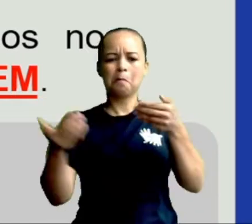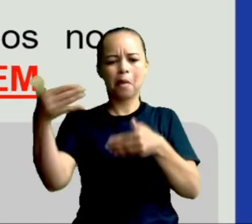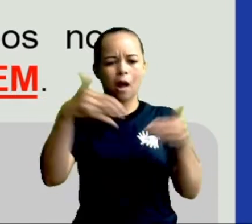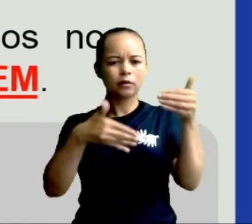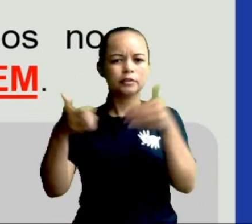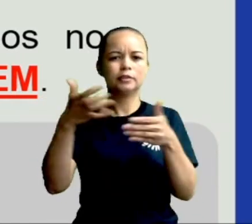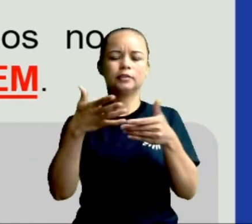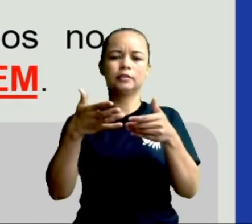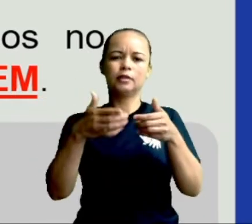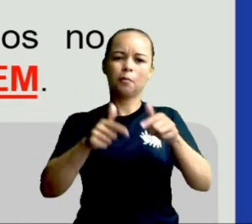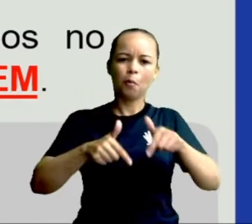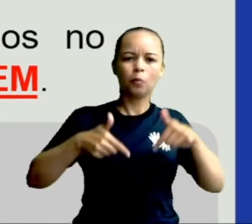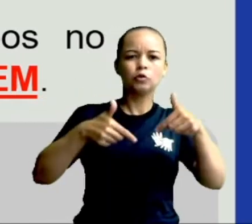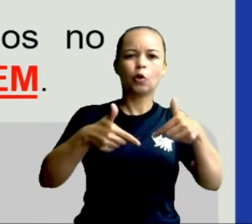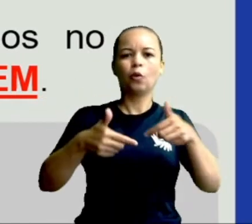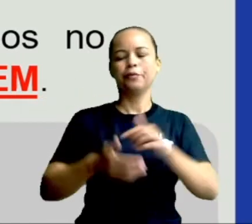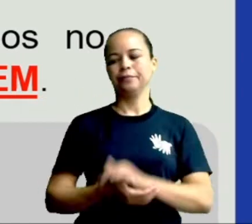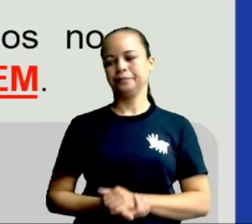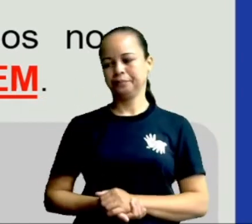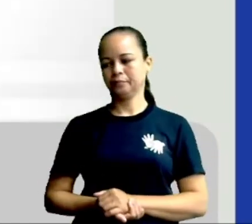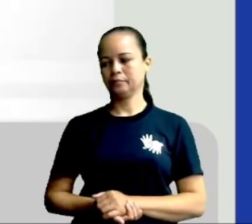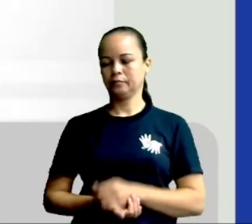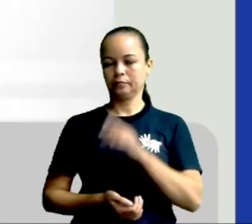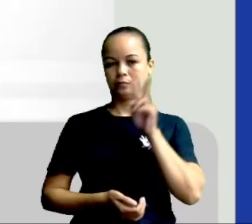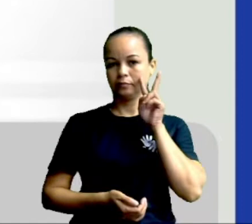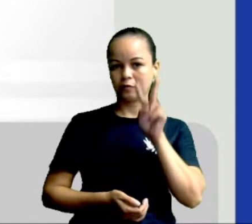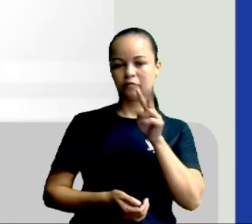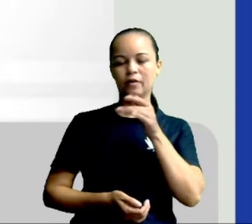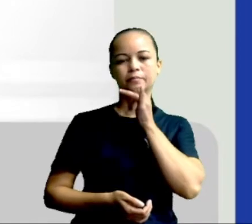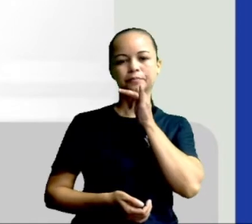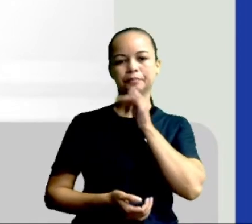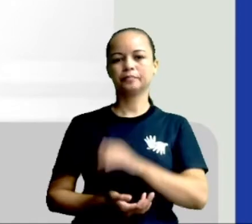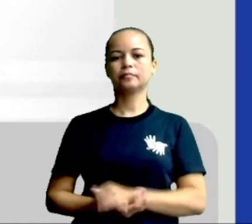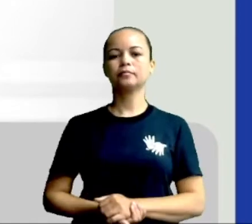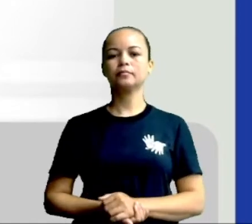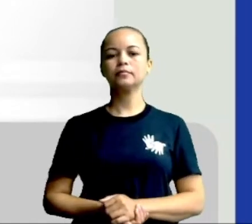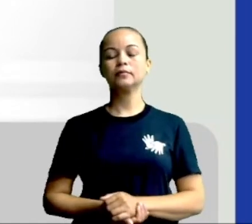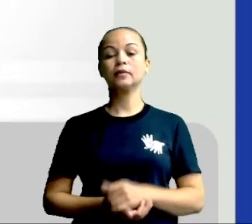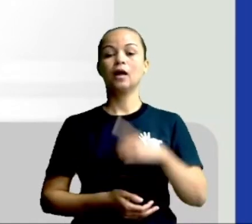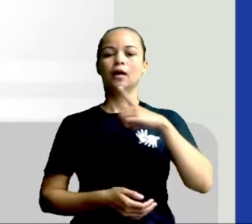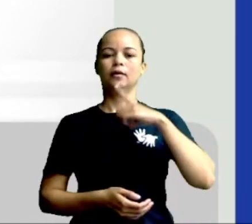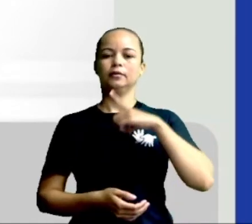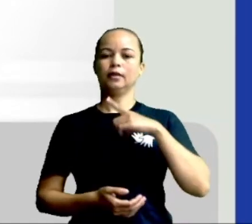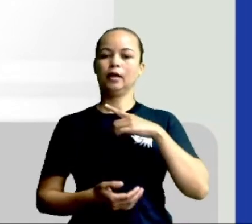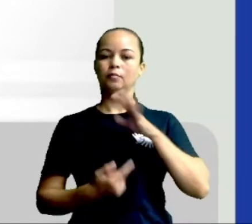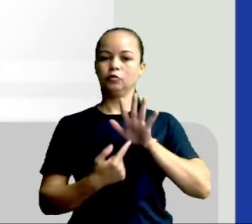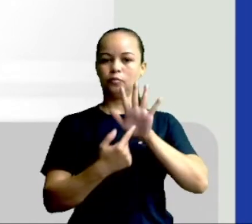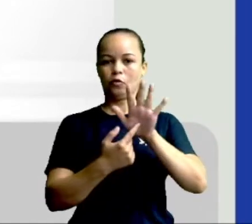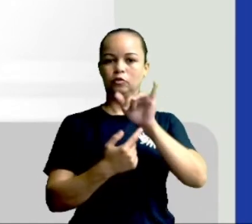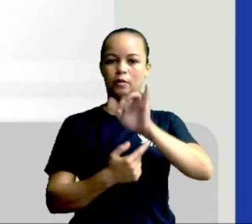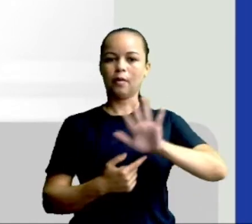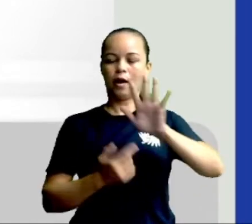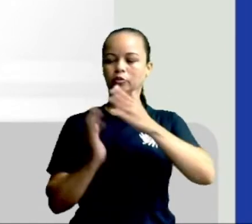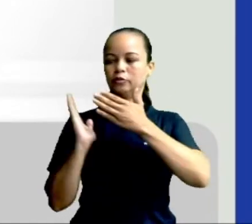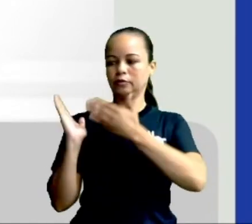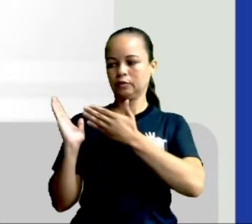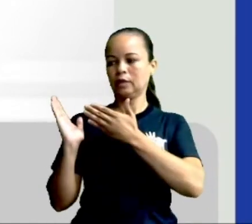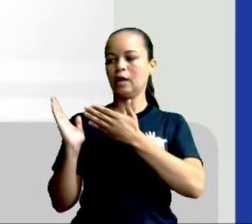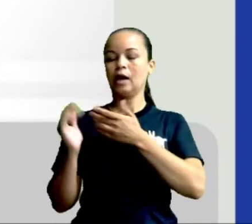participe, doe. Vamos ver alguns exemplos. Aqui nós temos um anúncio de